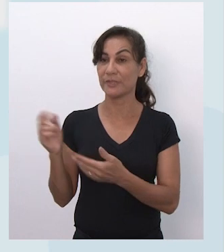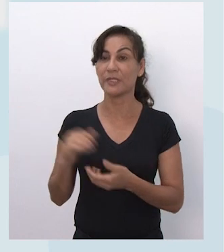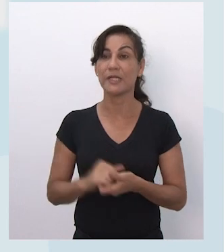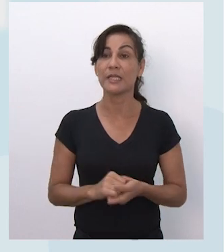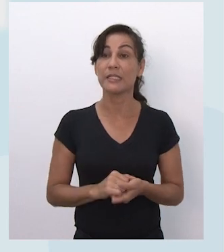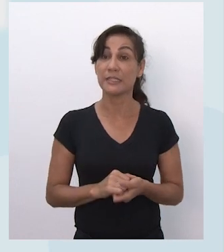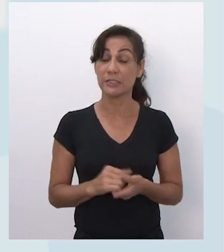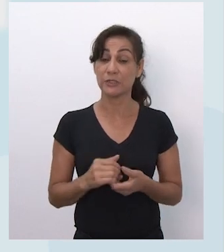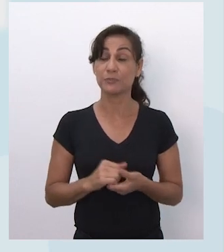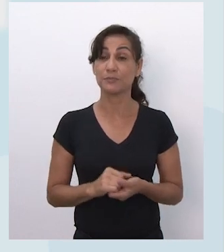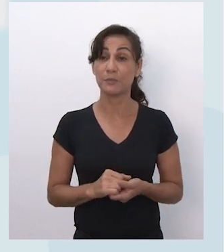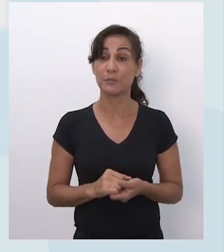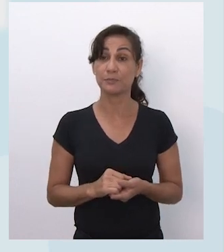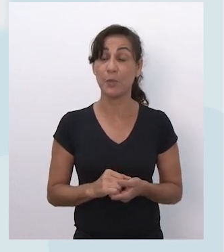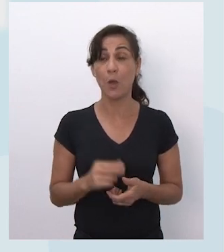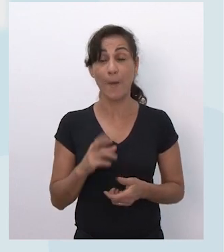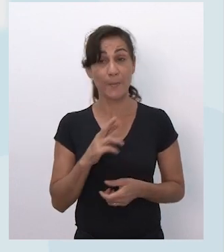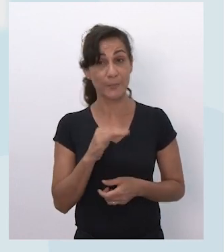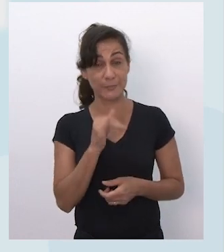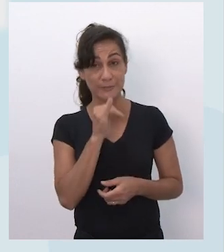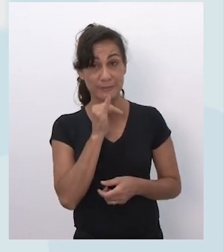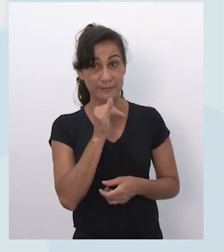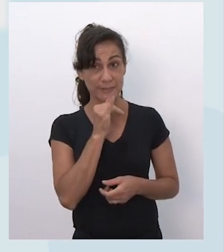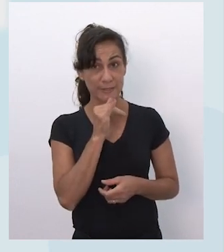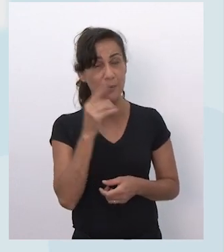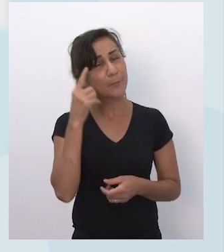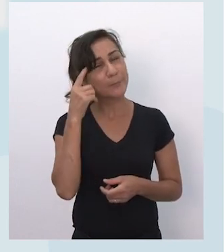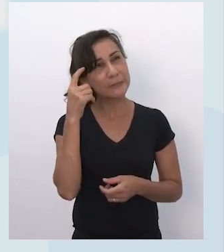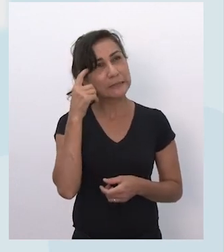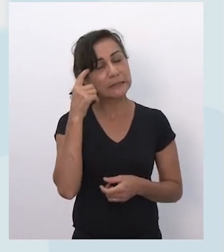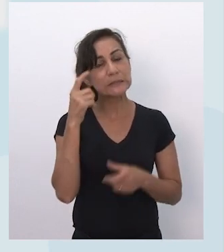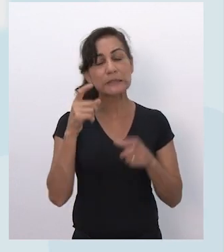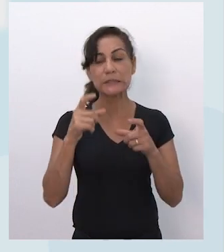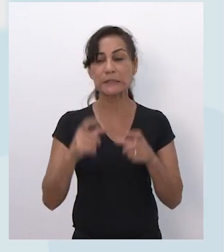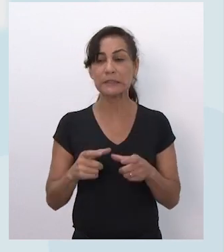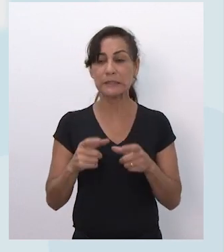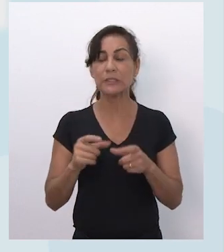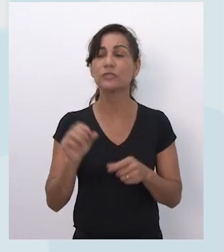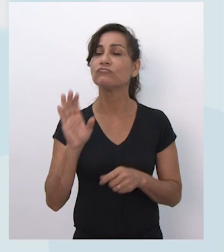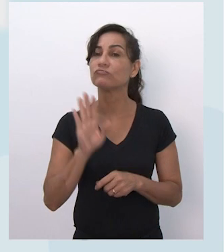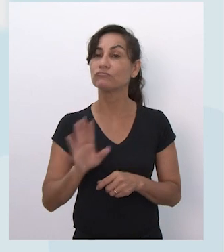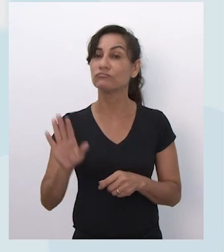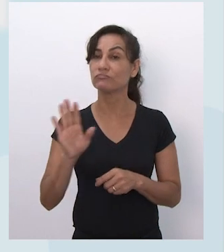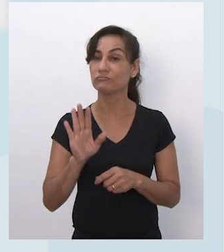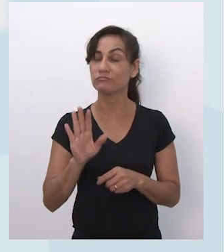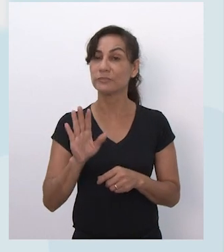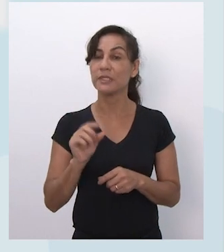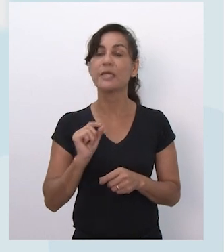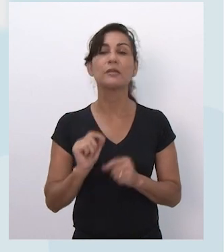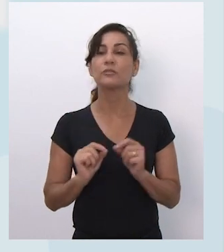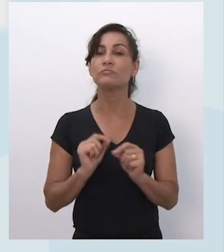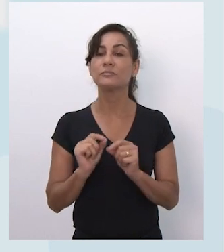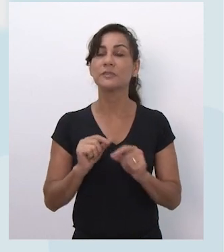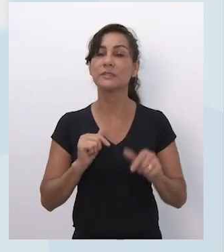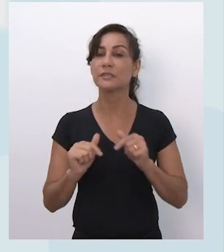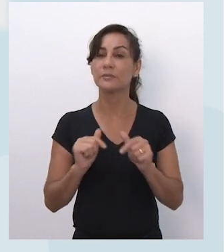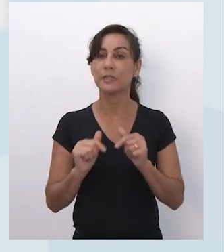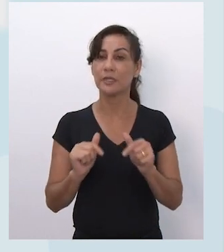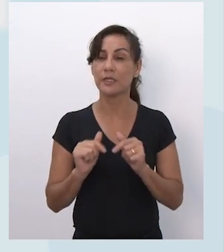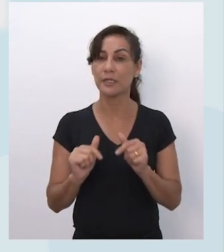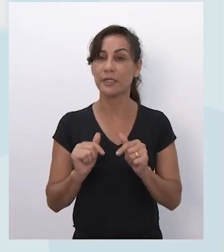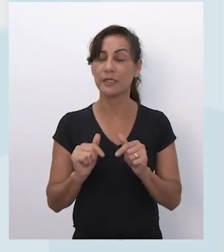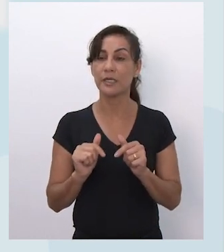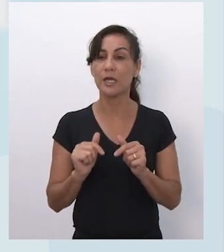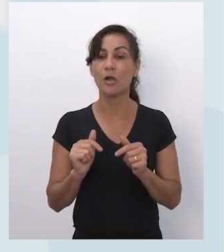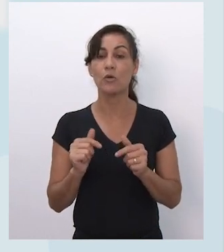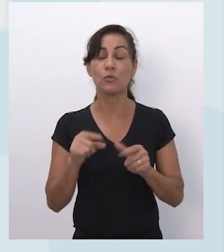estabelece uma relação. Por exemplo, pensando na questão de região, o professor de história normalmente costuma trabalhar com questões